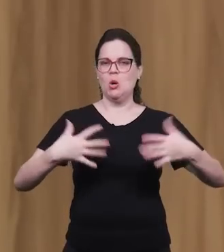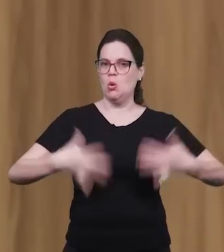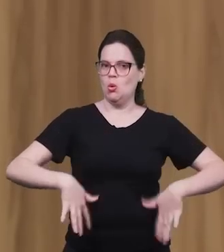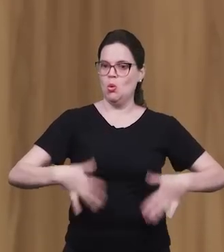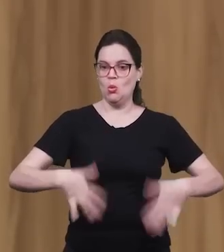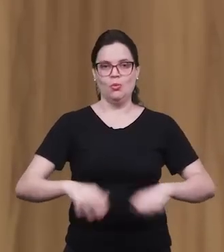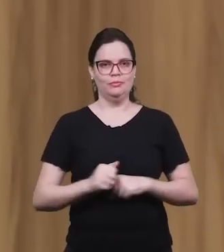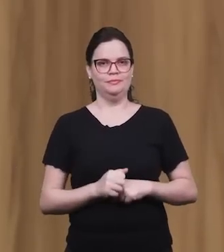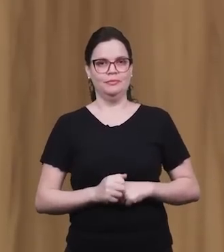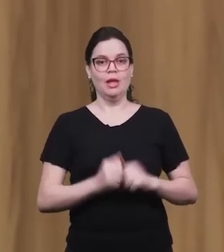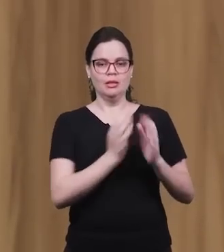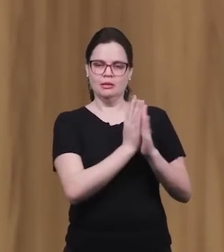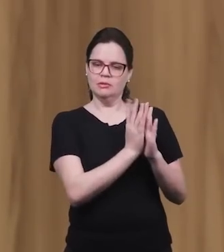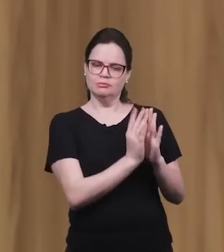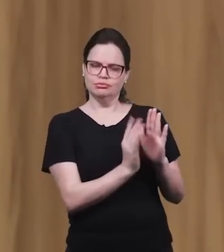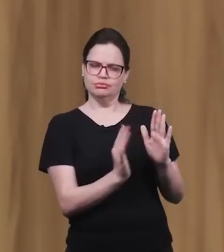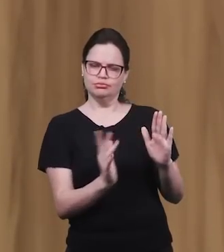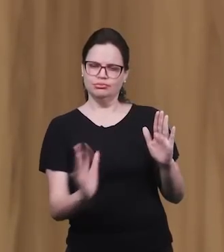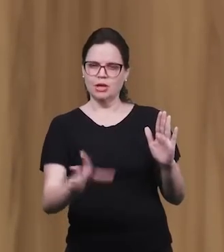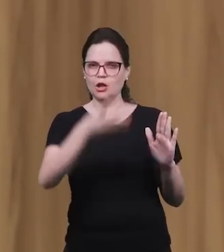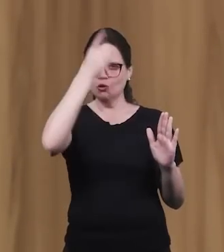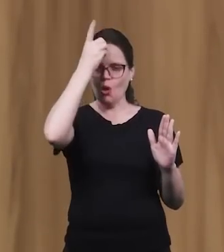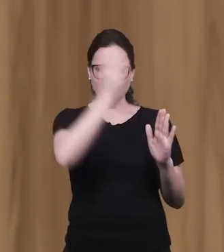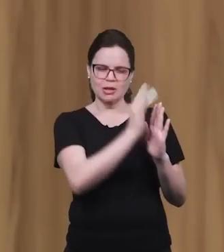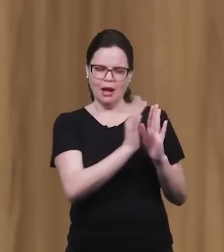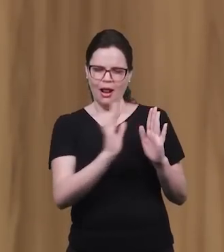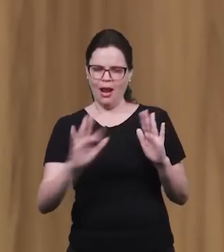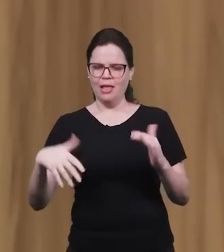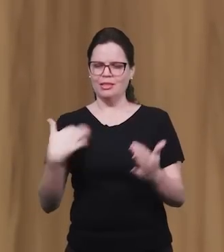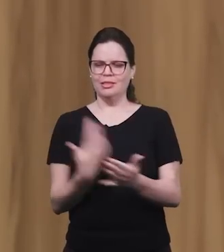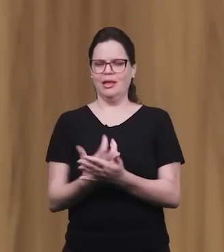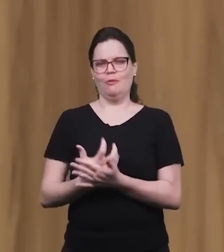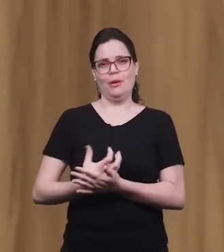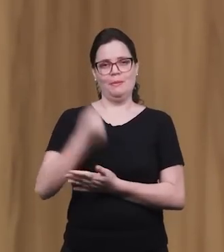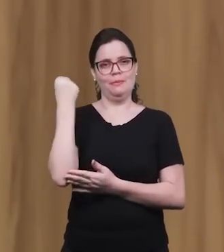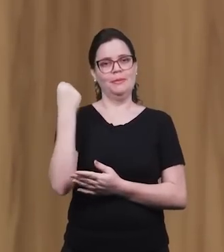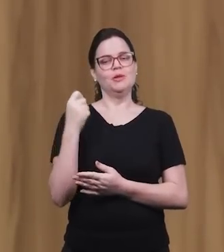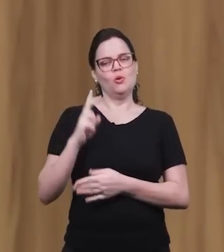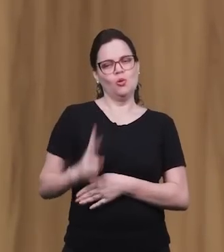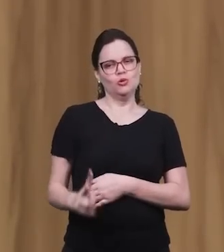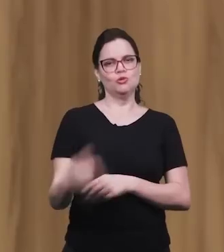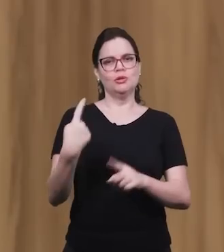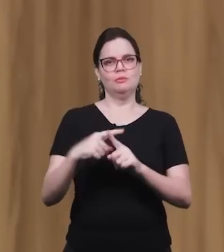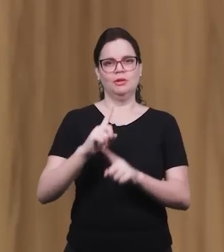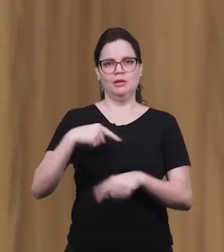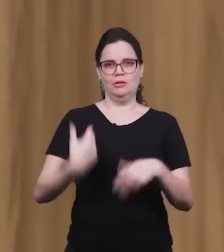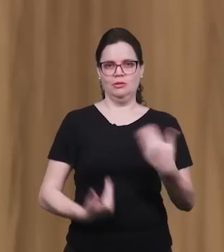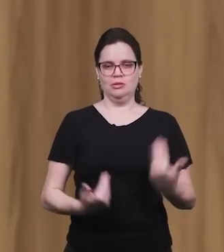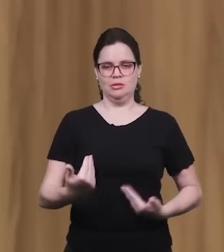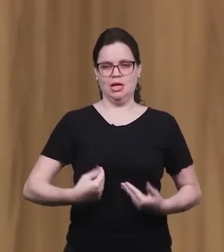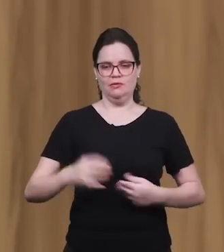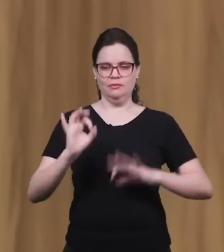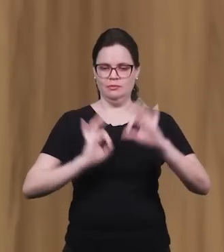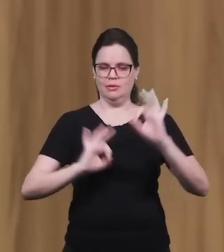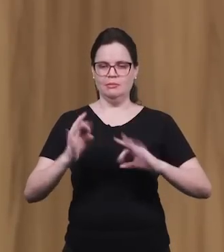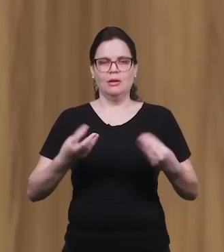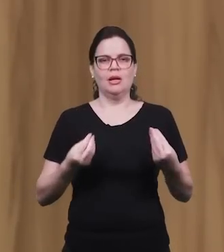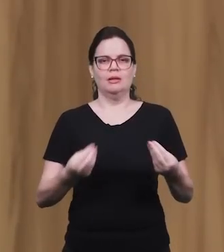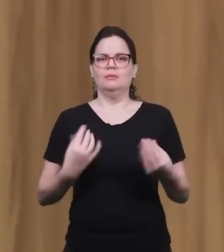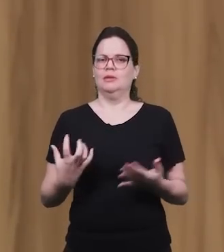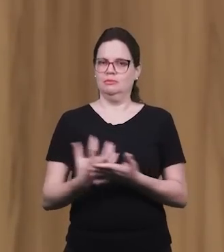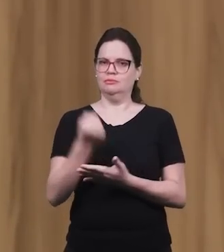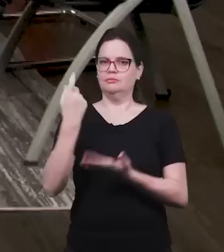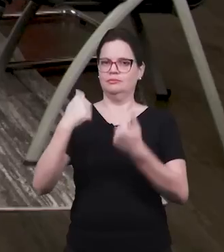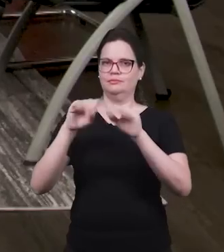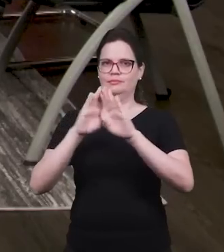da volta do Senhor Jesus. Ela não cessou, ela continua, porque a igreja está sendo preparada para o arrebatamento.